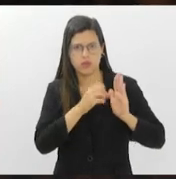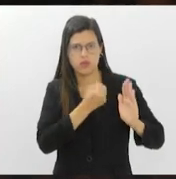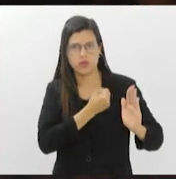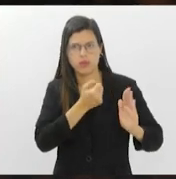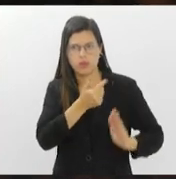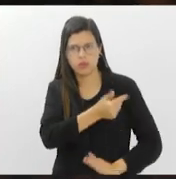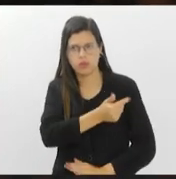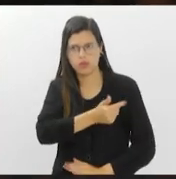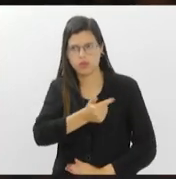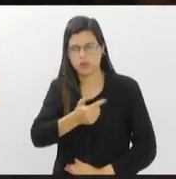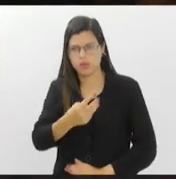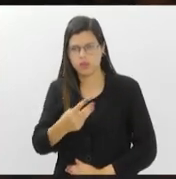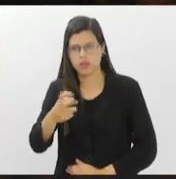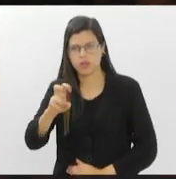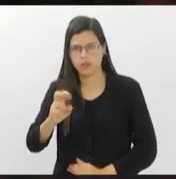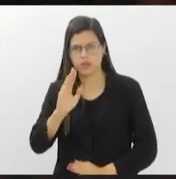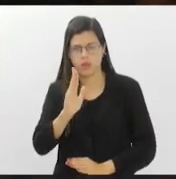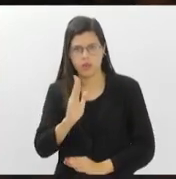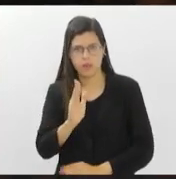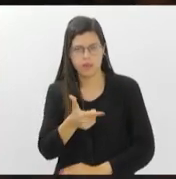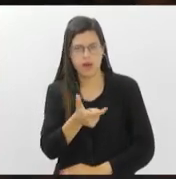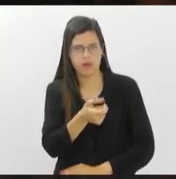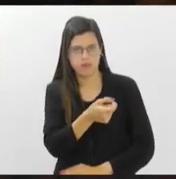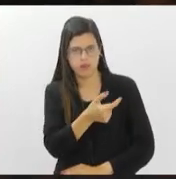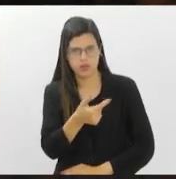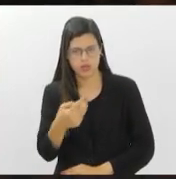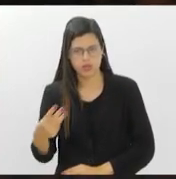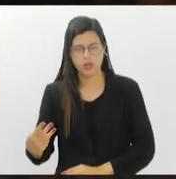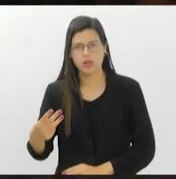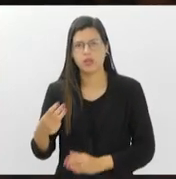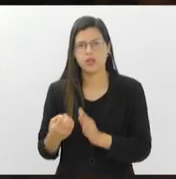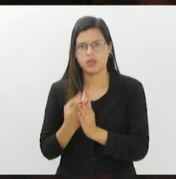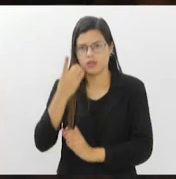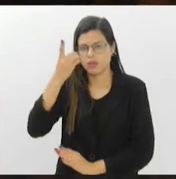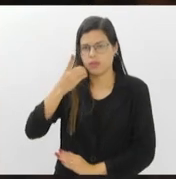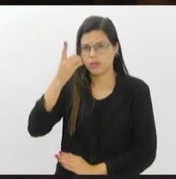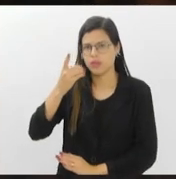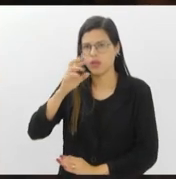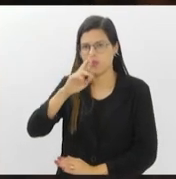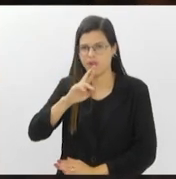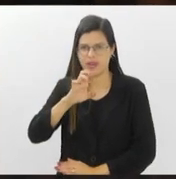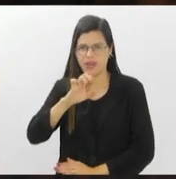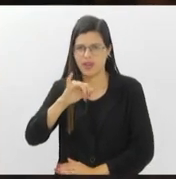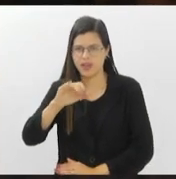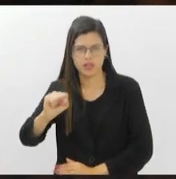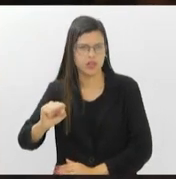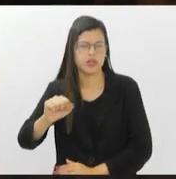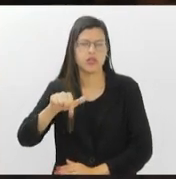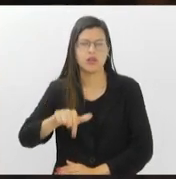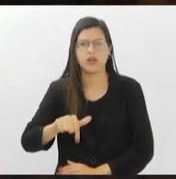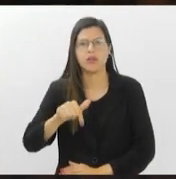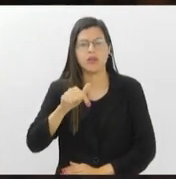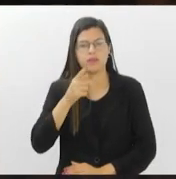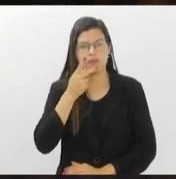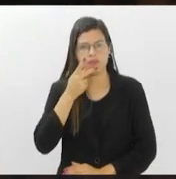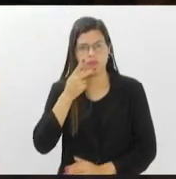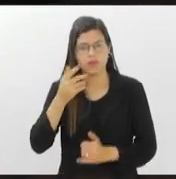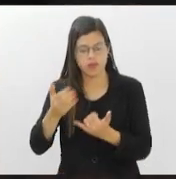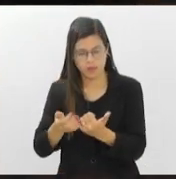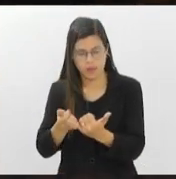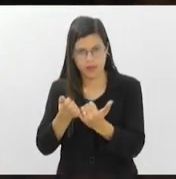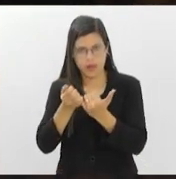número 2235 de 2023, de autoria do deputado Rosenberg Reis, que declara patrimônio